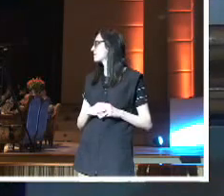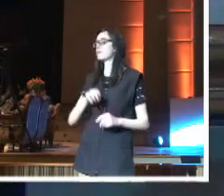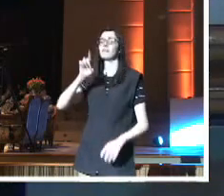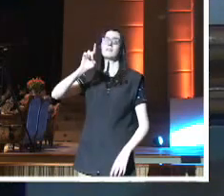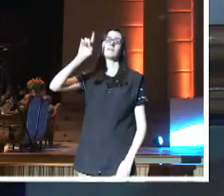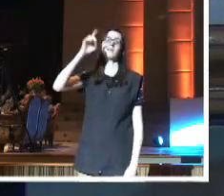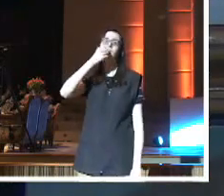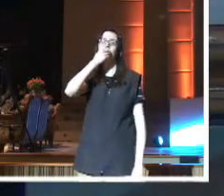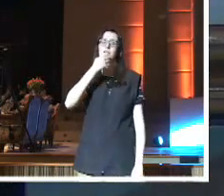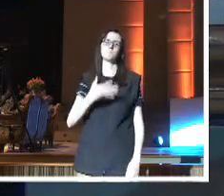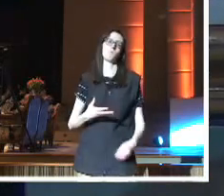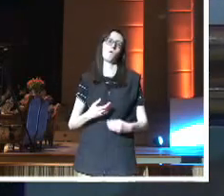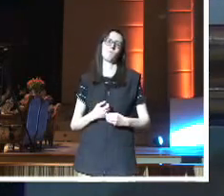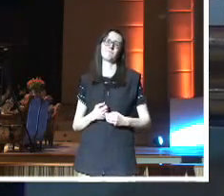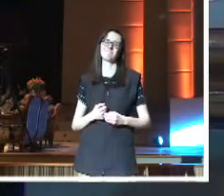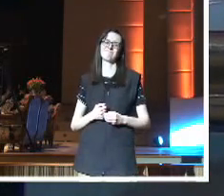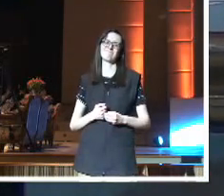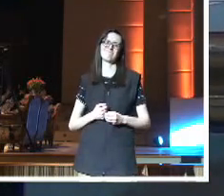bom.